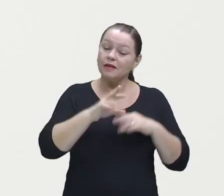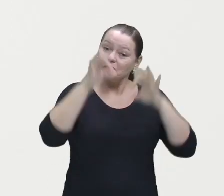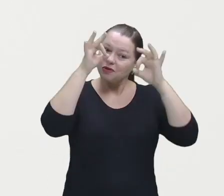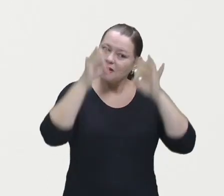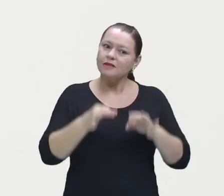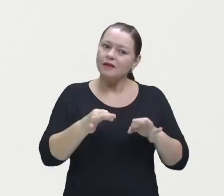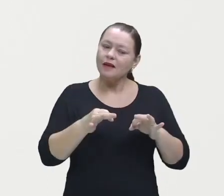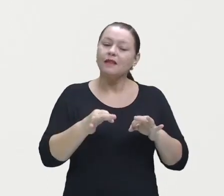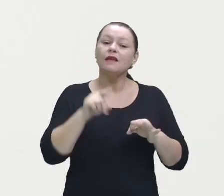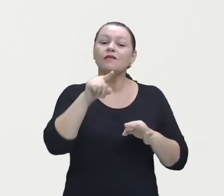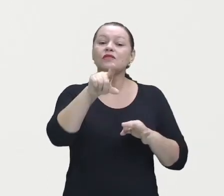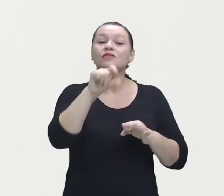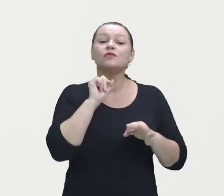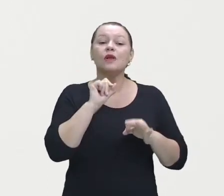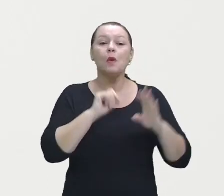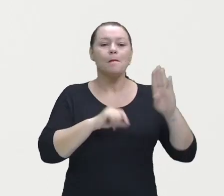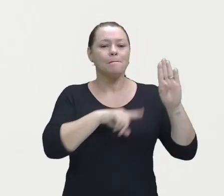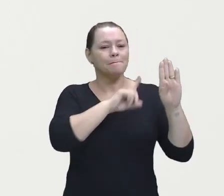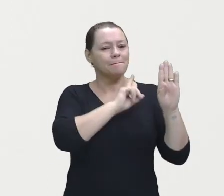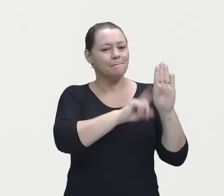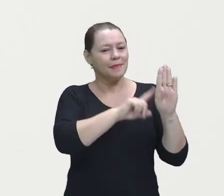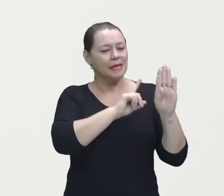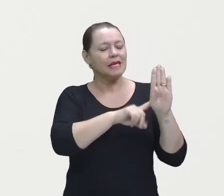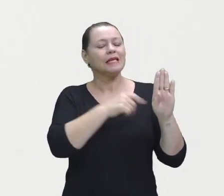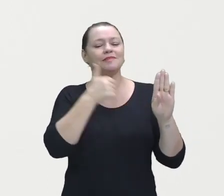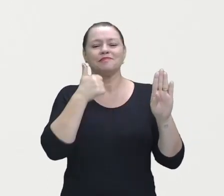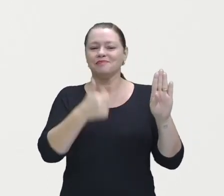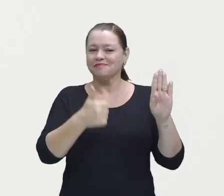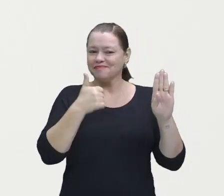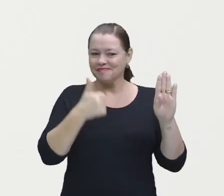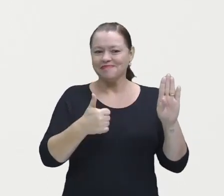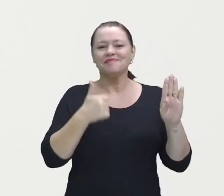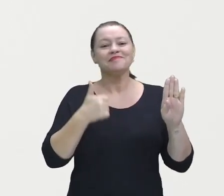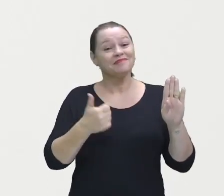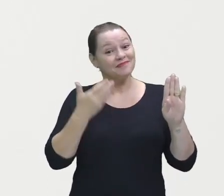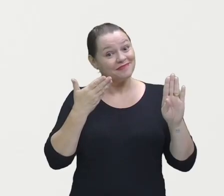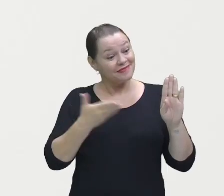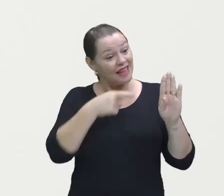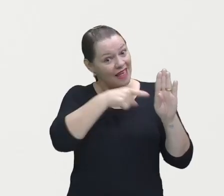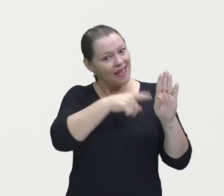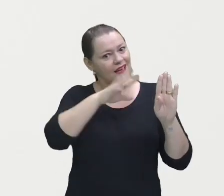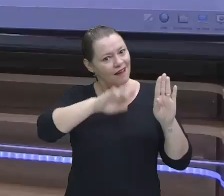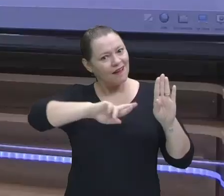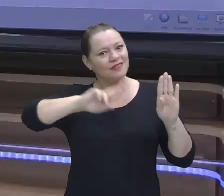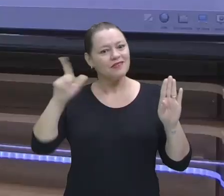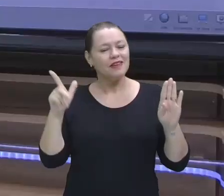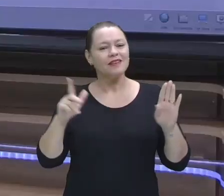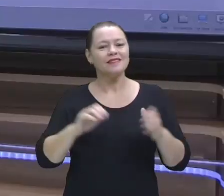você marcou a letra B. E aí que tá a diferença.